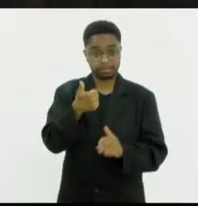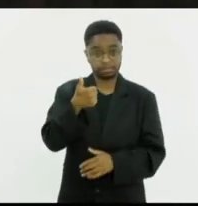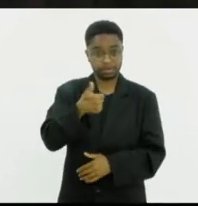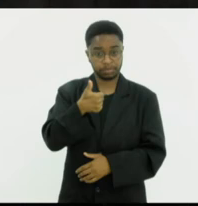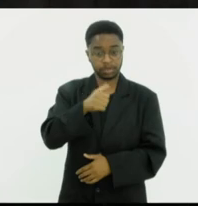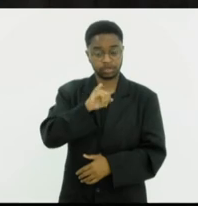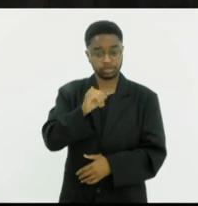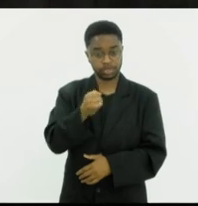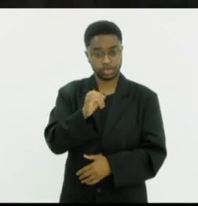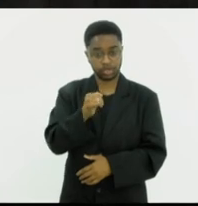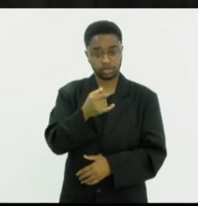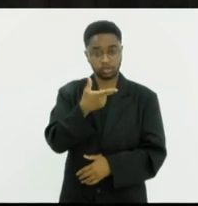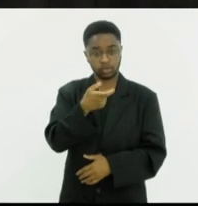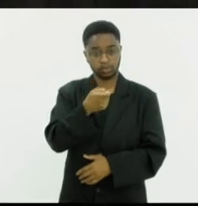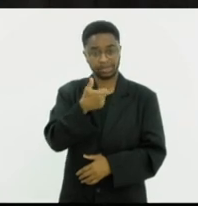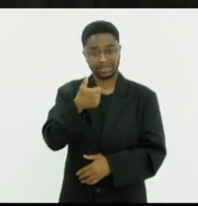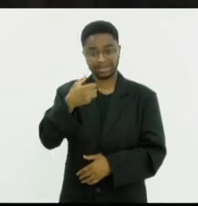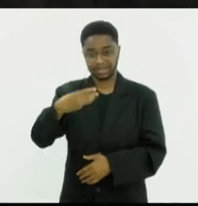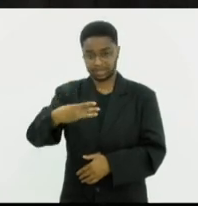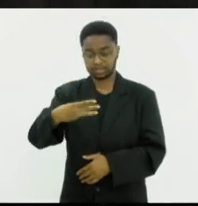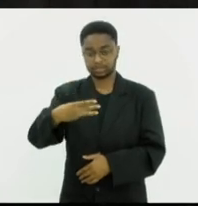de janeiro de 2013,